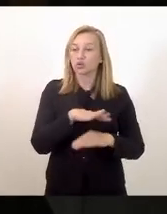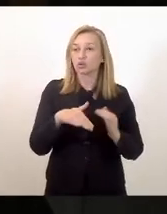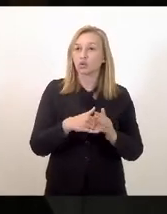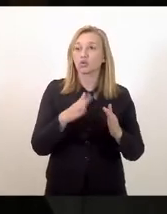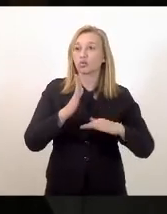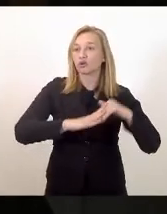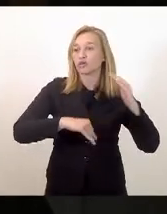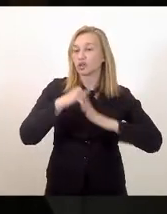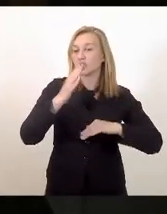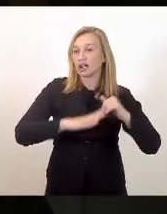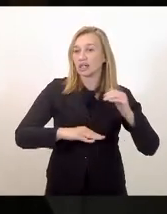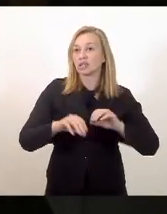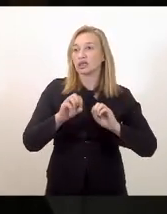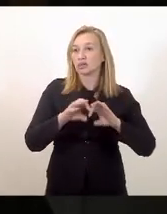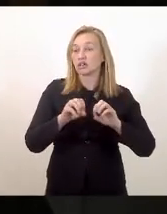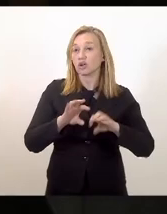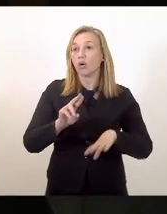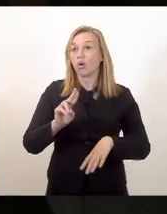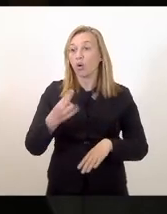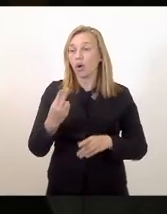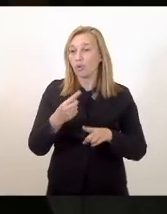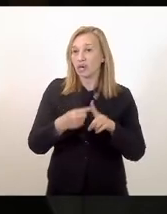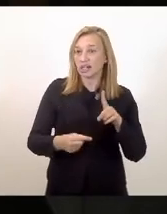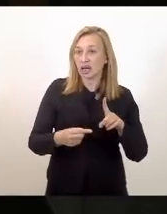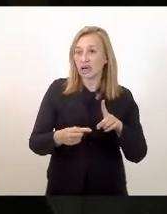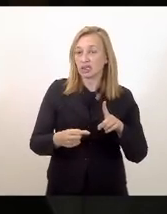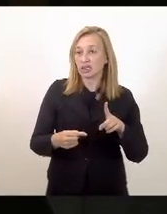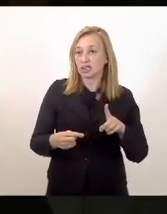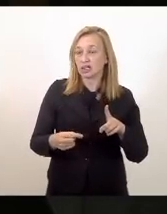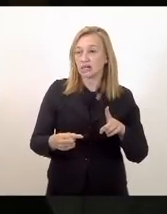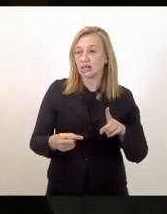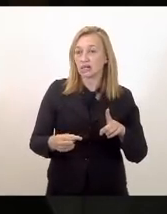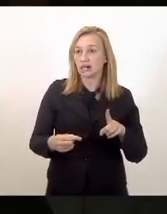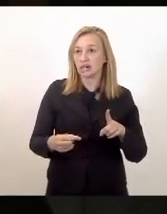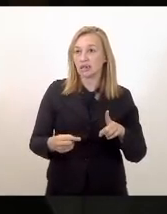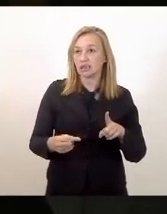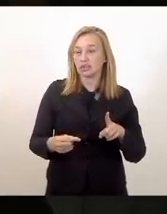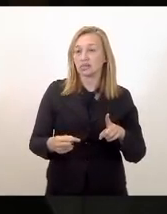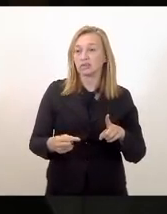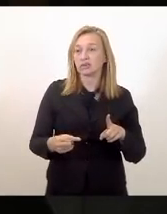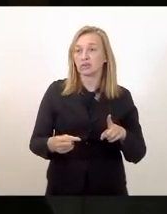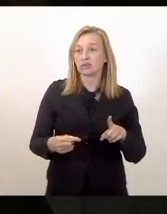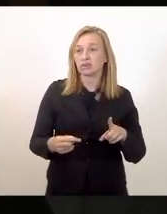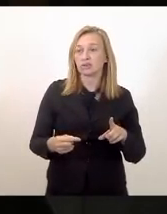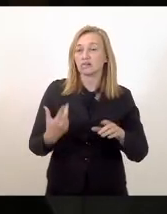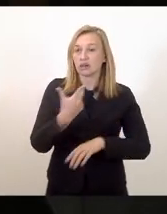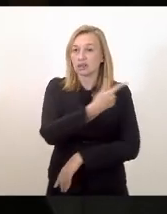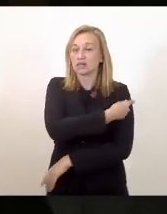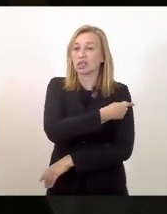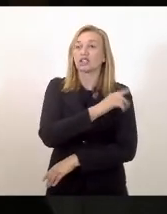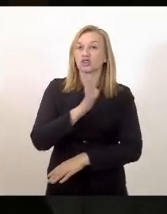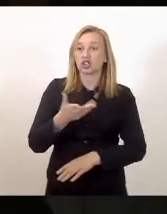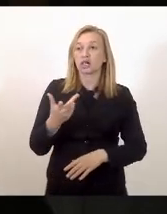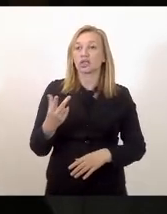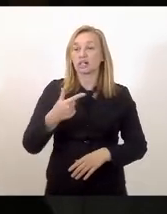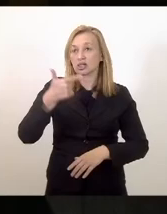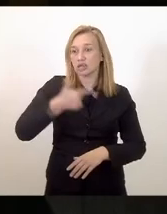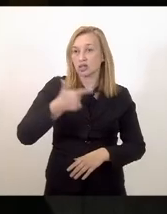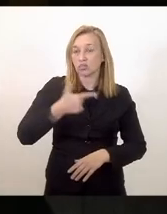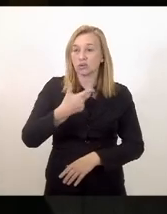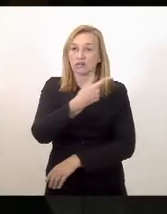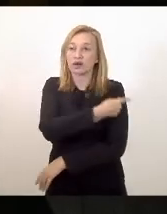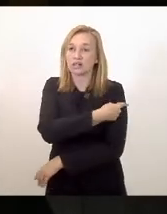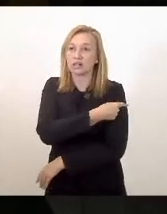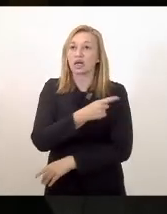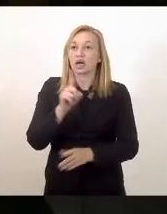ou a grande maioria, vão estar imunizados, já tendo tomado as duas doses das vacinas, e, portanto, com muito